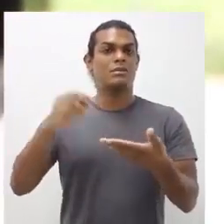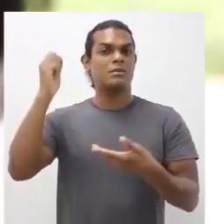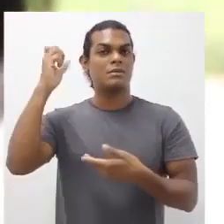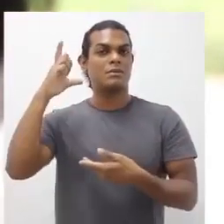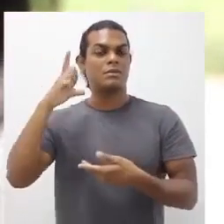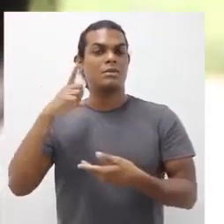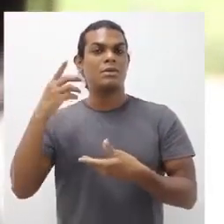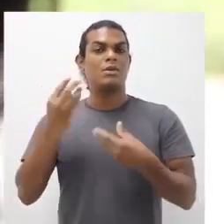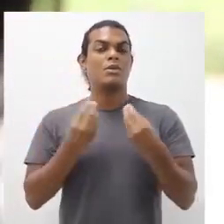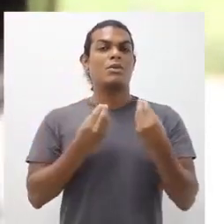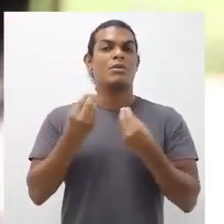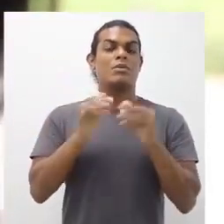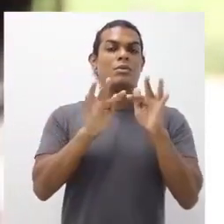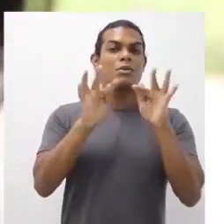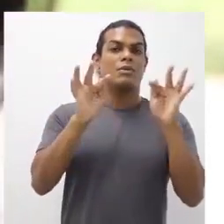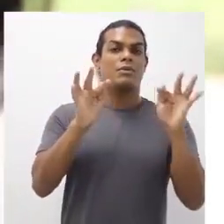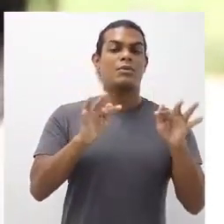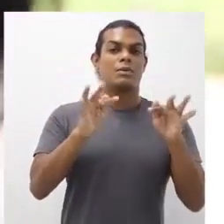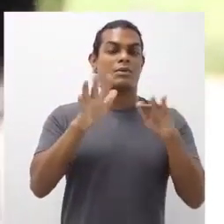construção de material,